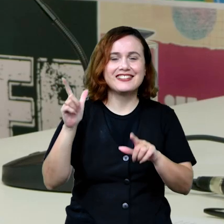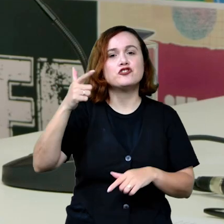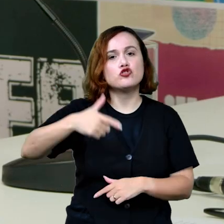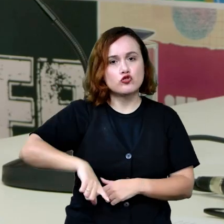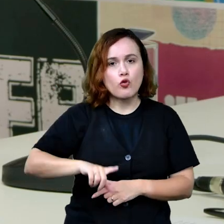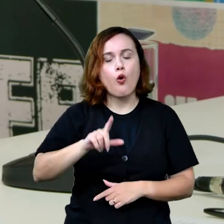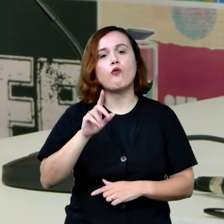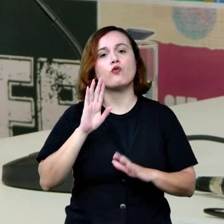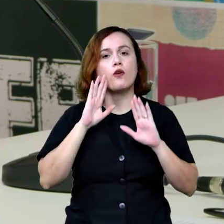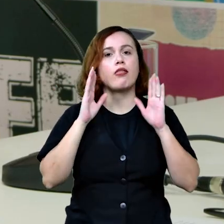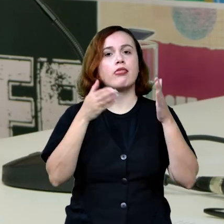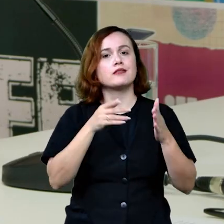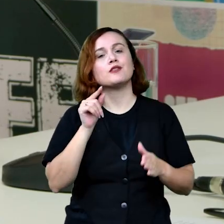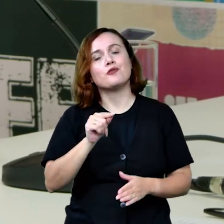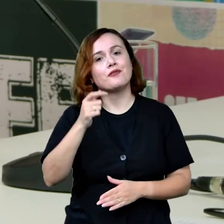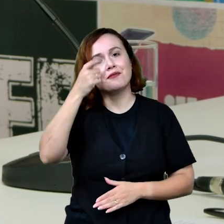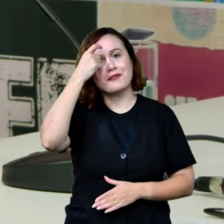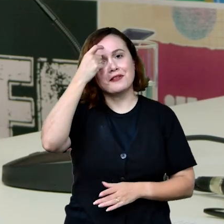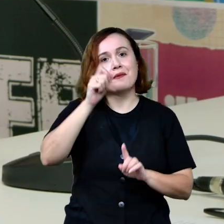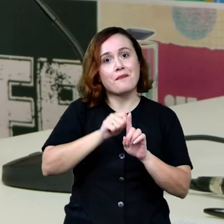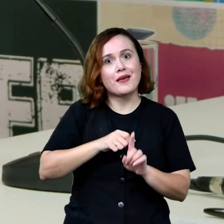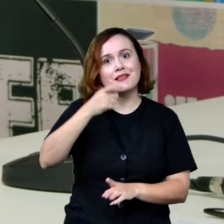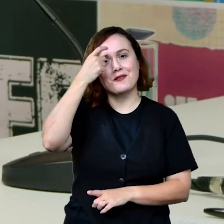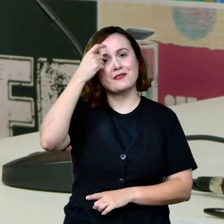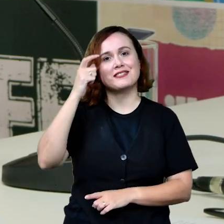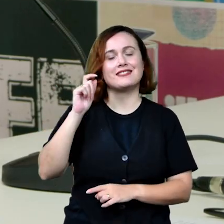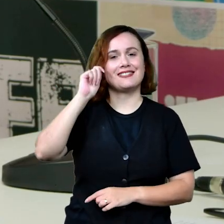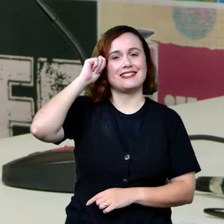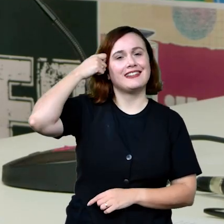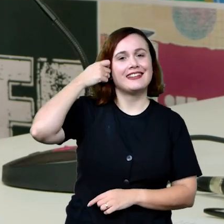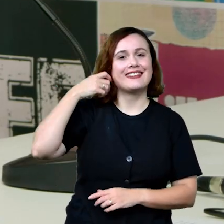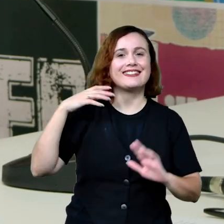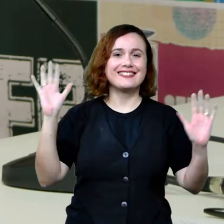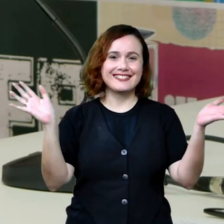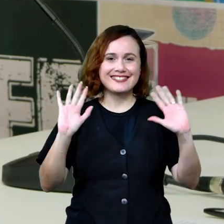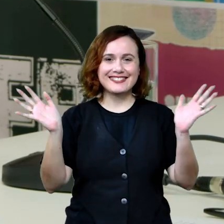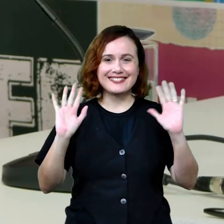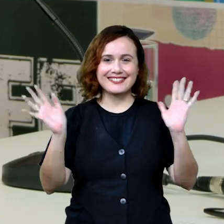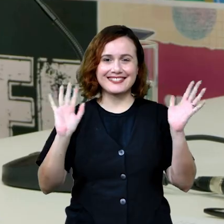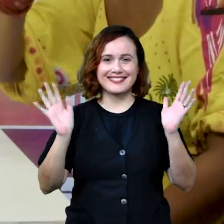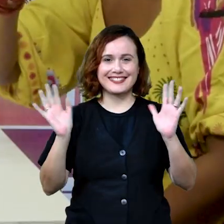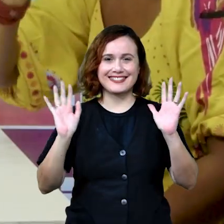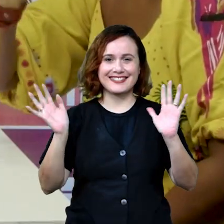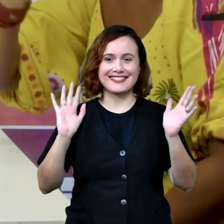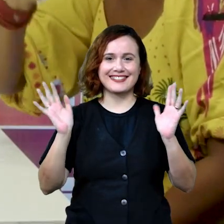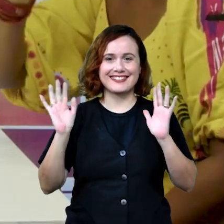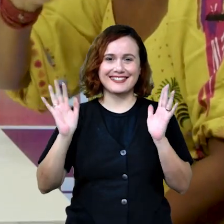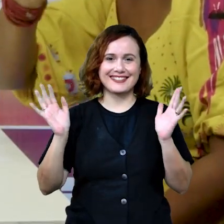próximo episódio, dedicado ao mês da consciência negra. Nos vemos na próxima. Tchau, tchau!